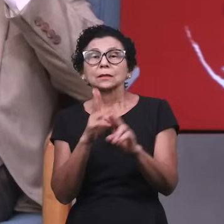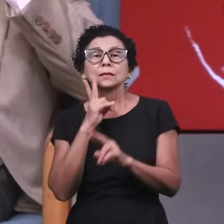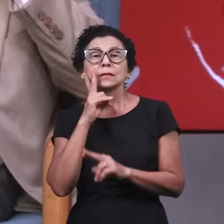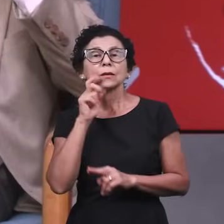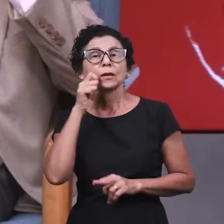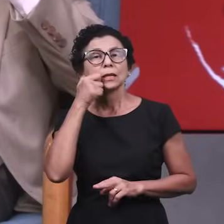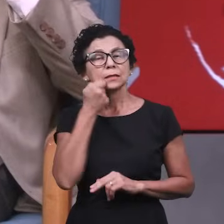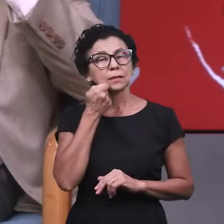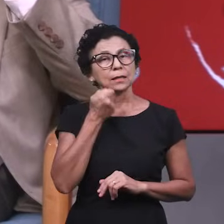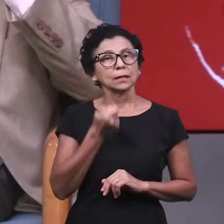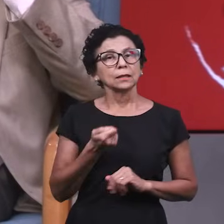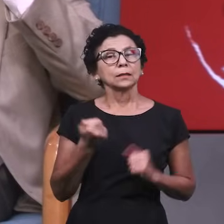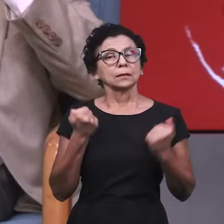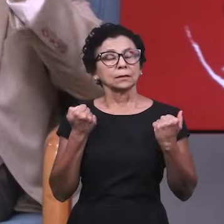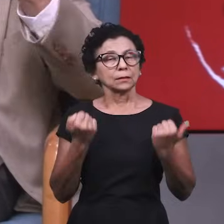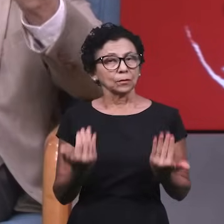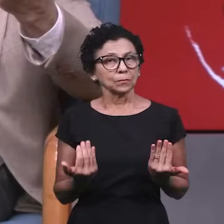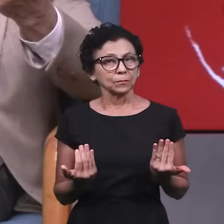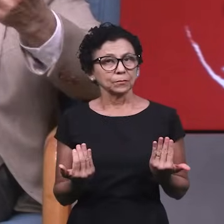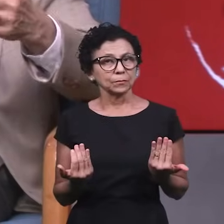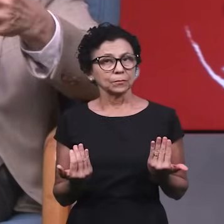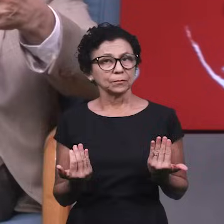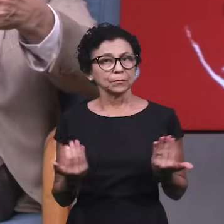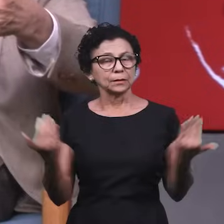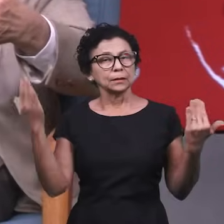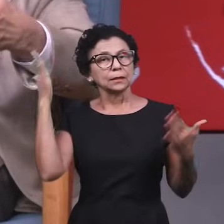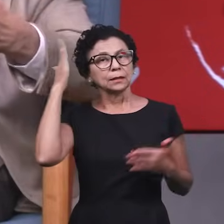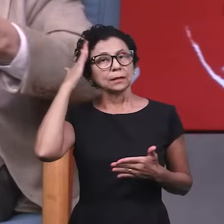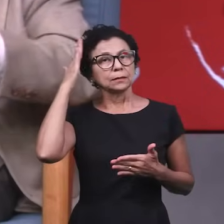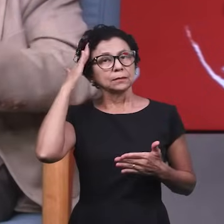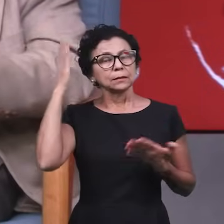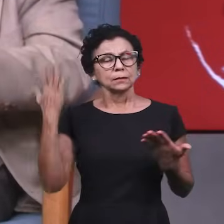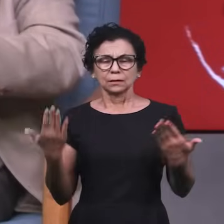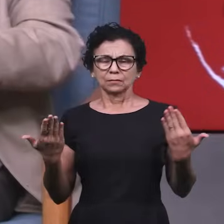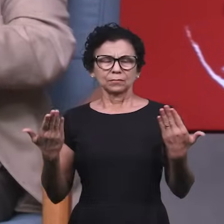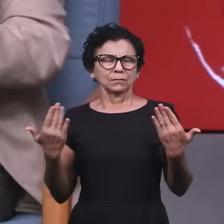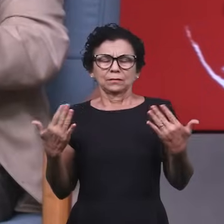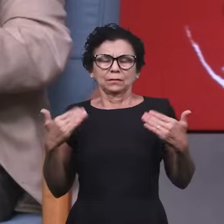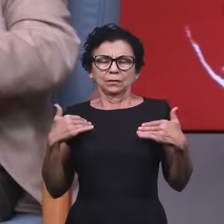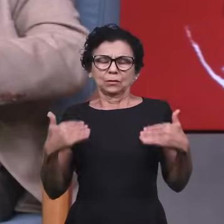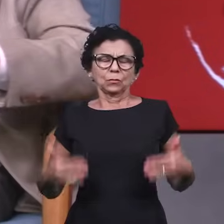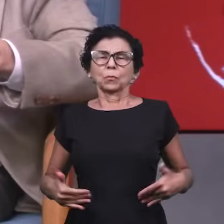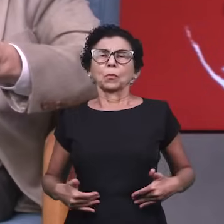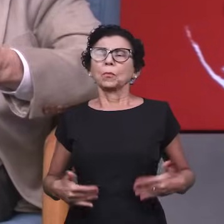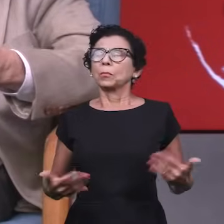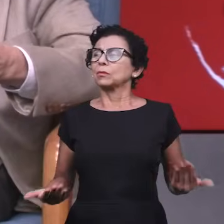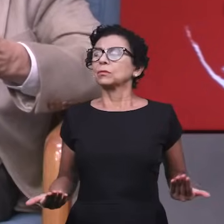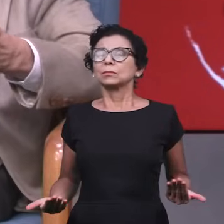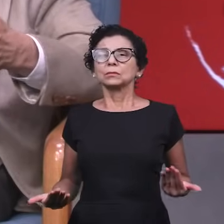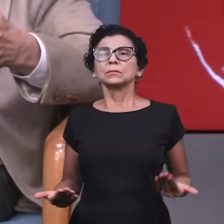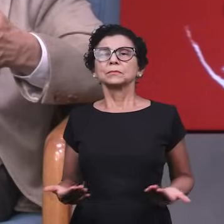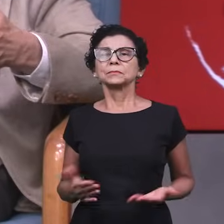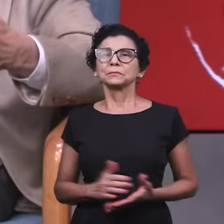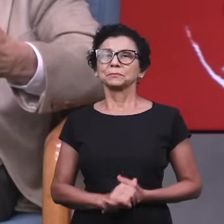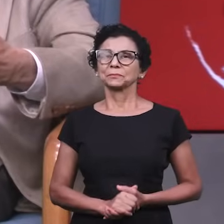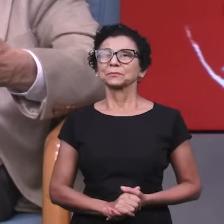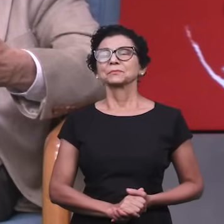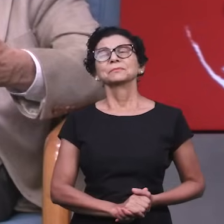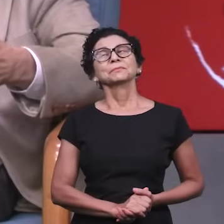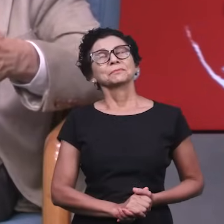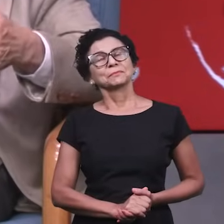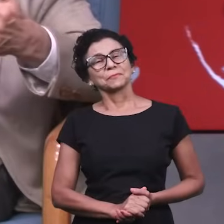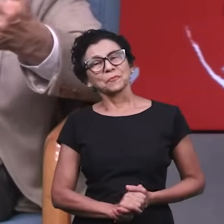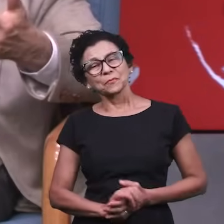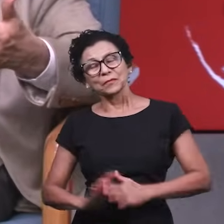discernirmos o corpo, né? Discernir o corpo, entender o corpo. O que é entender o corpo? É entender que nós somos parte